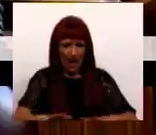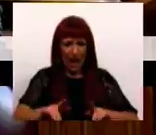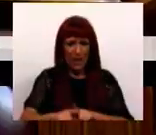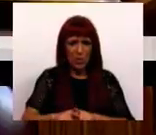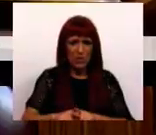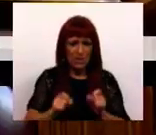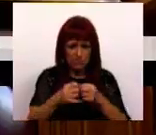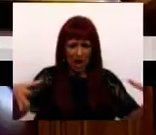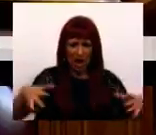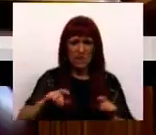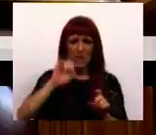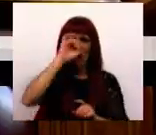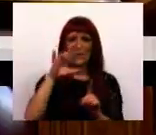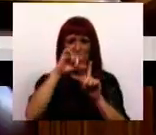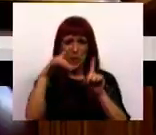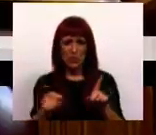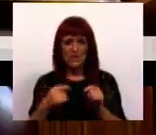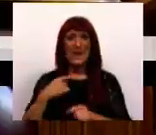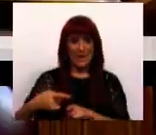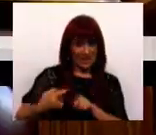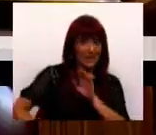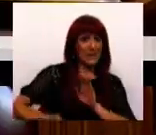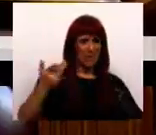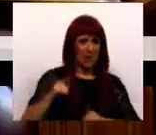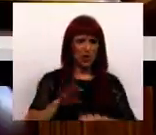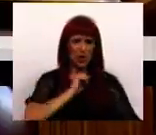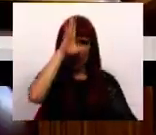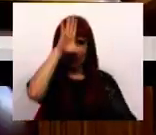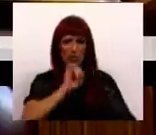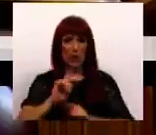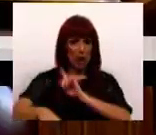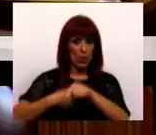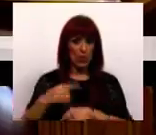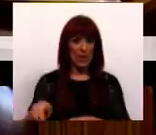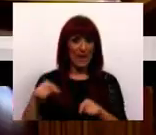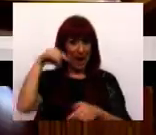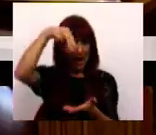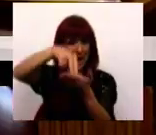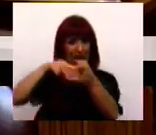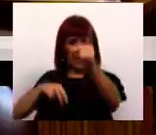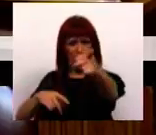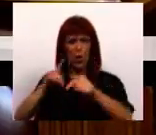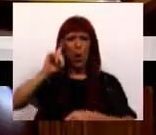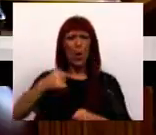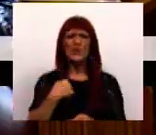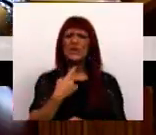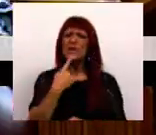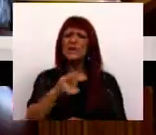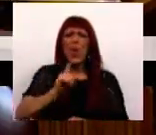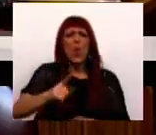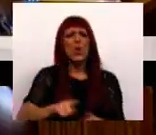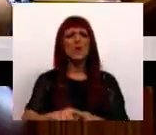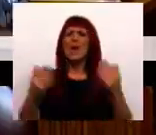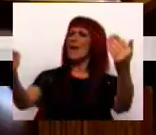a expansão do eucalipto. E o mais interessante é que o Sr. Primeiro-Ministro, depois ali daquela tribuna, aquilo que vem fazer